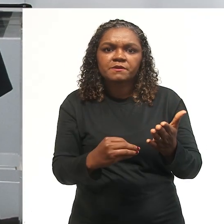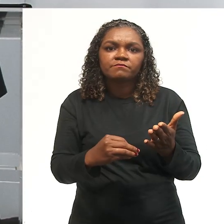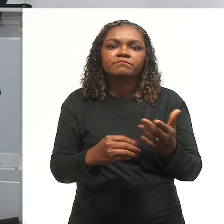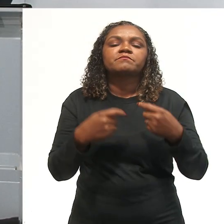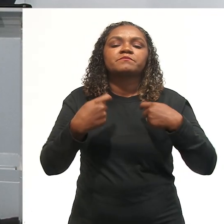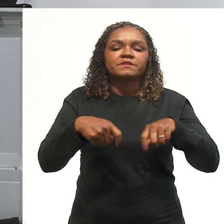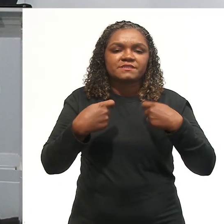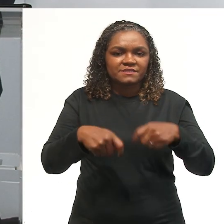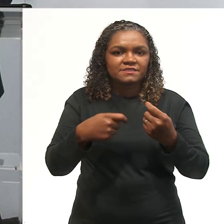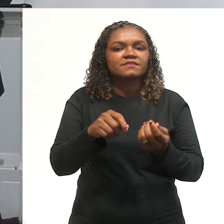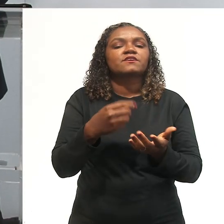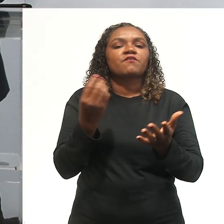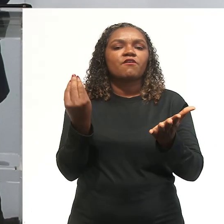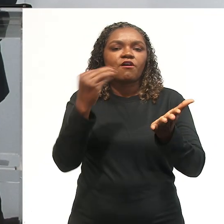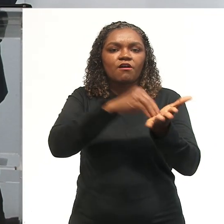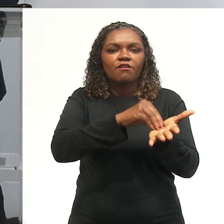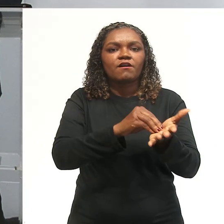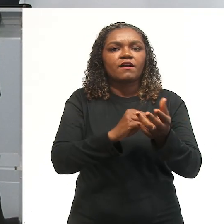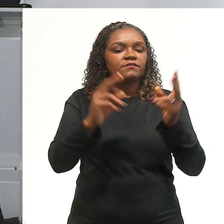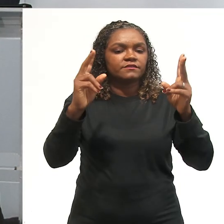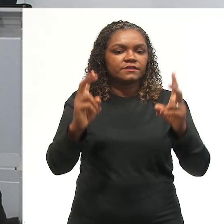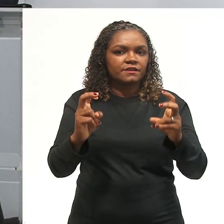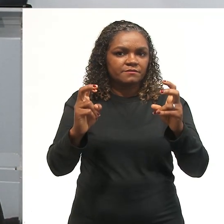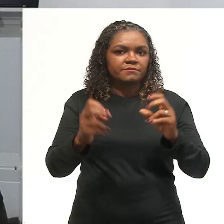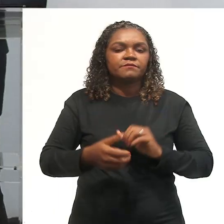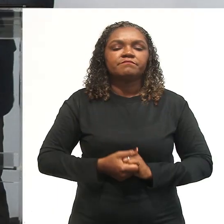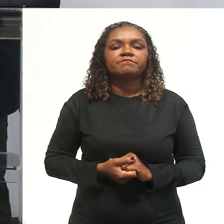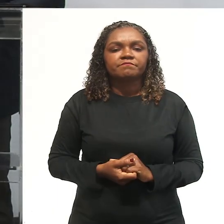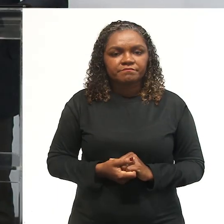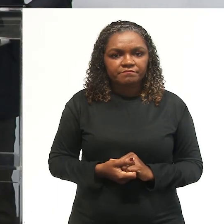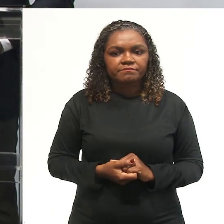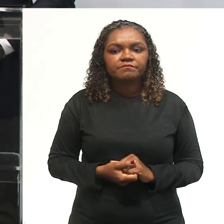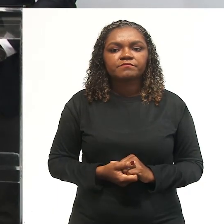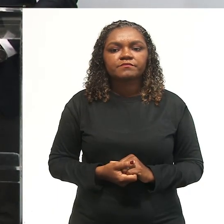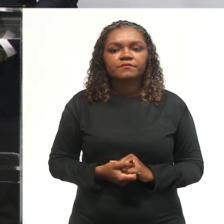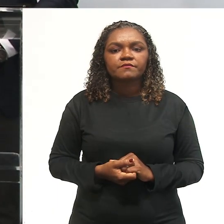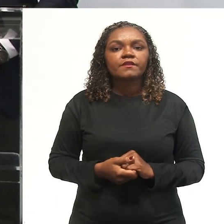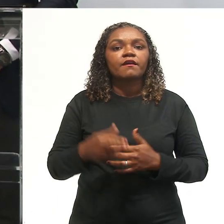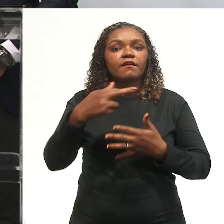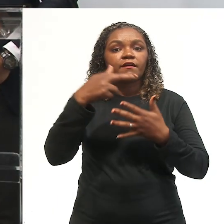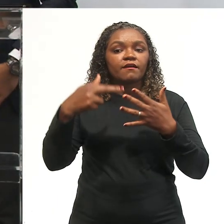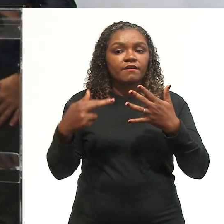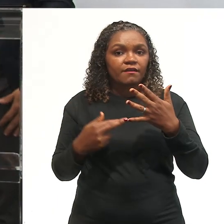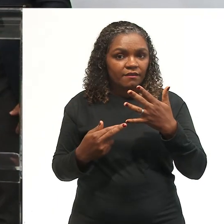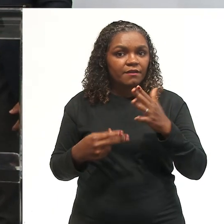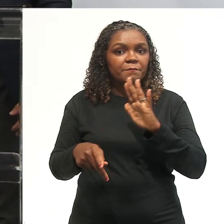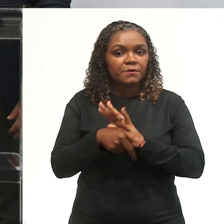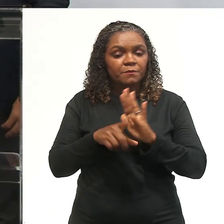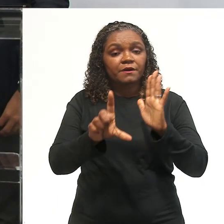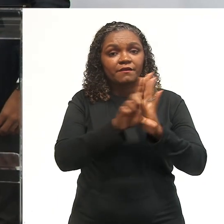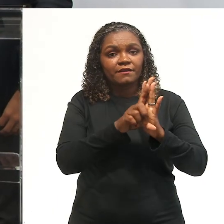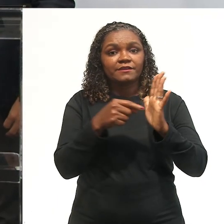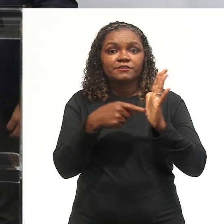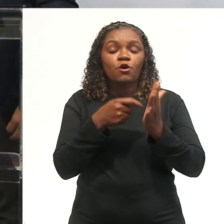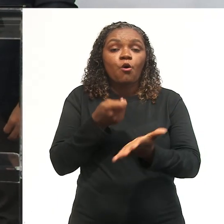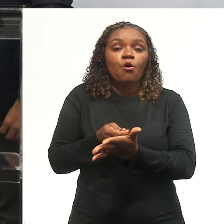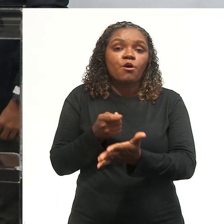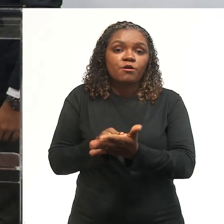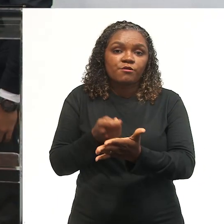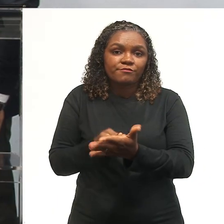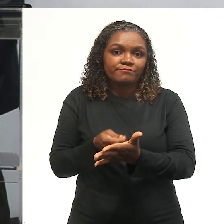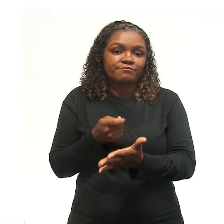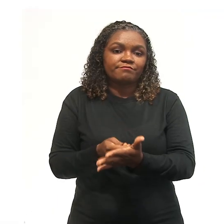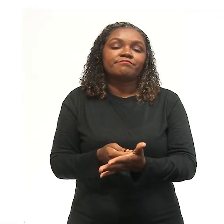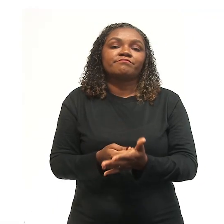é uma ata daquela sessão de tudo que ocorreu. Tudo bem? É um requisito, inclusive, que a legislação obriga